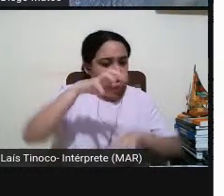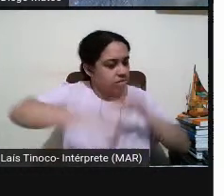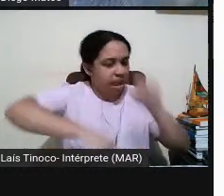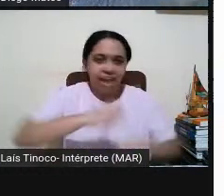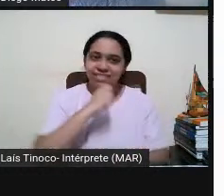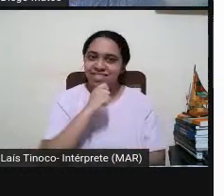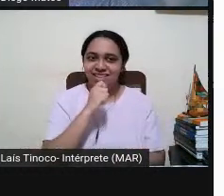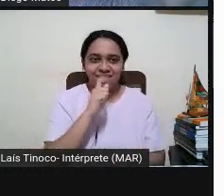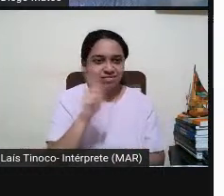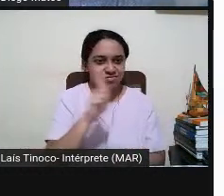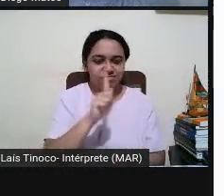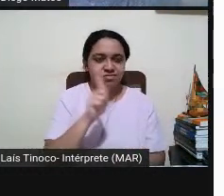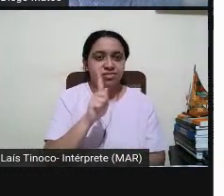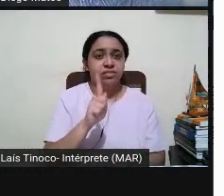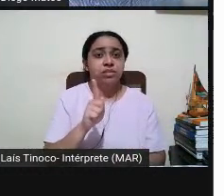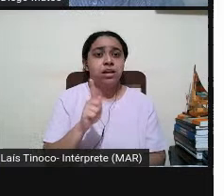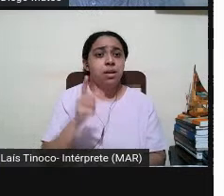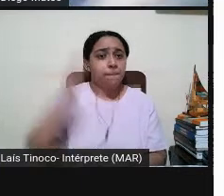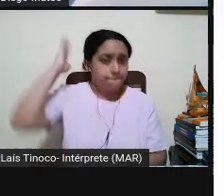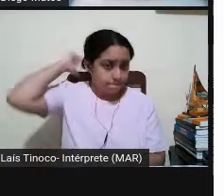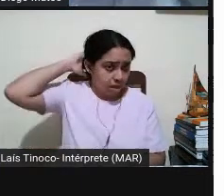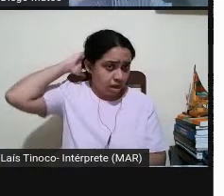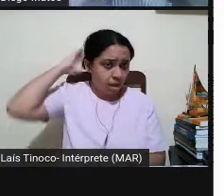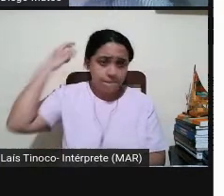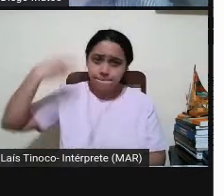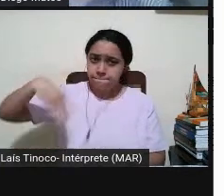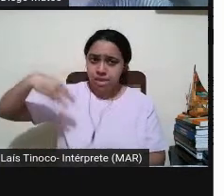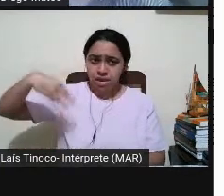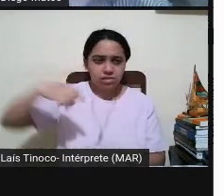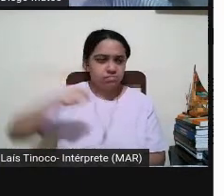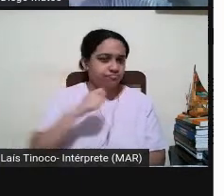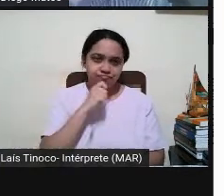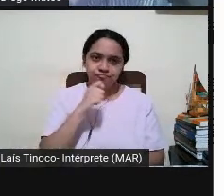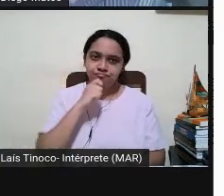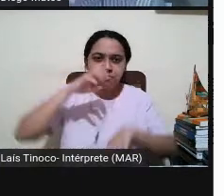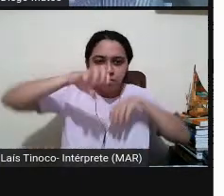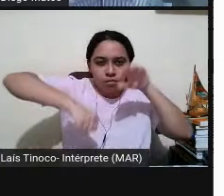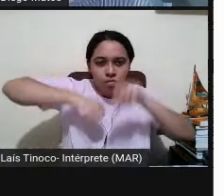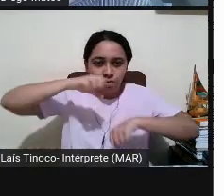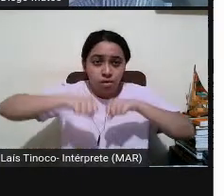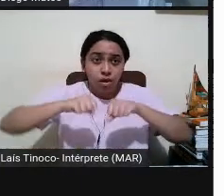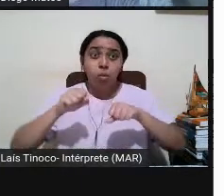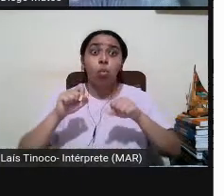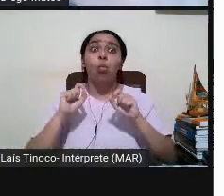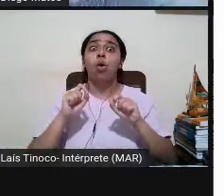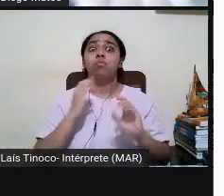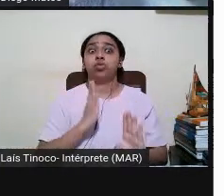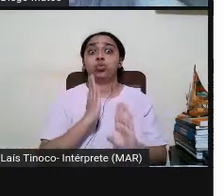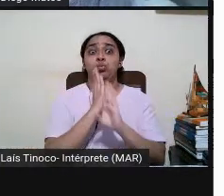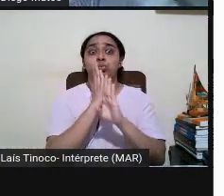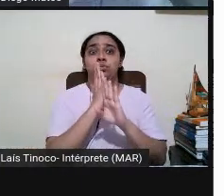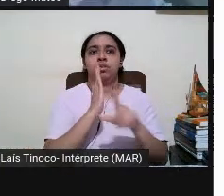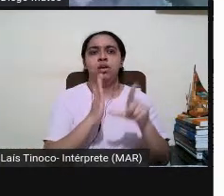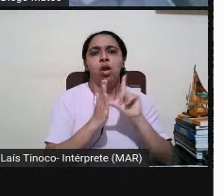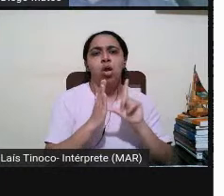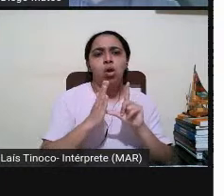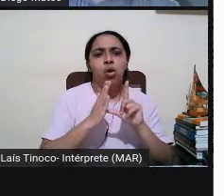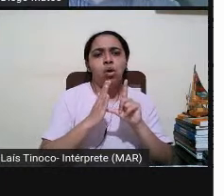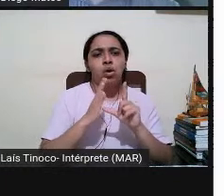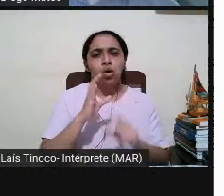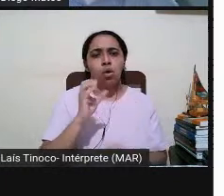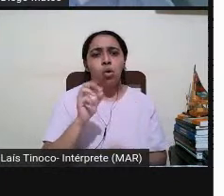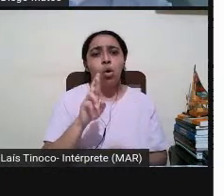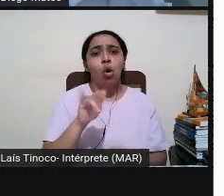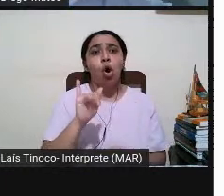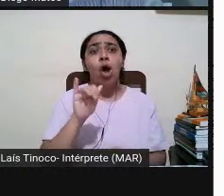as costas nessa região litorânea do Estado do Pará e do Maranhão por conta de uma possível descoberta de uns corais aqui na região da